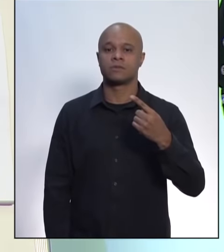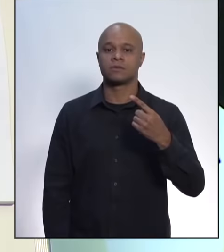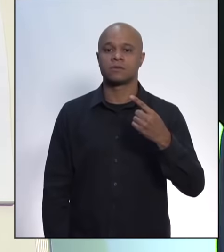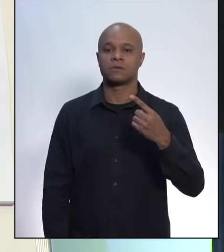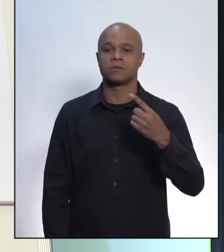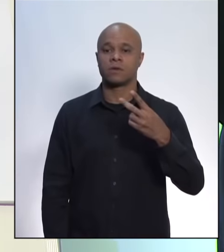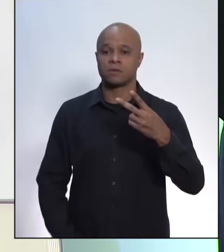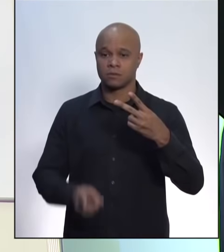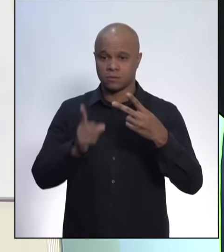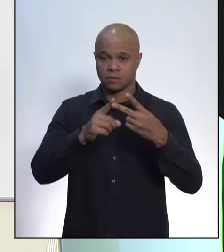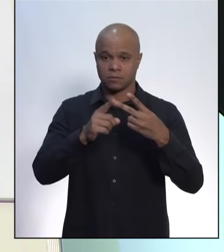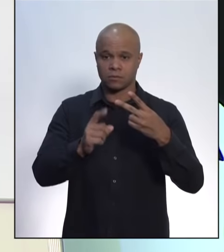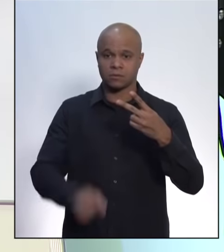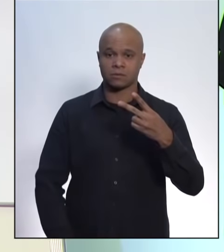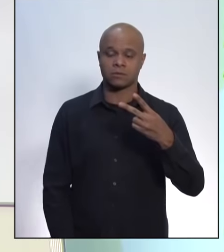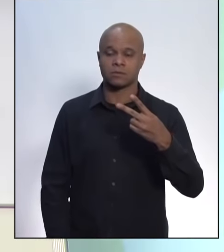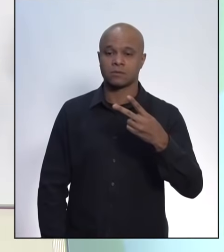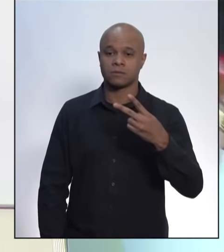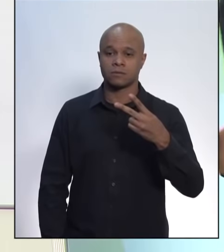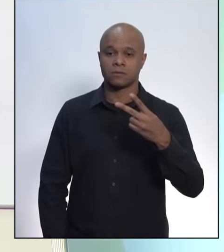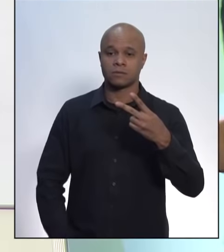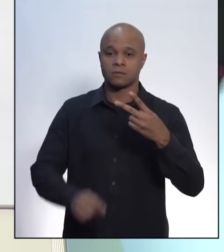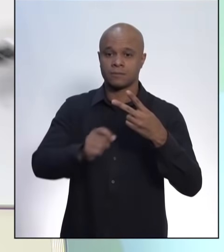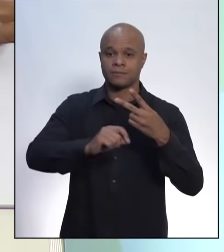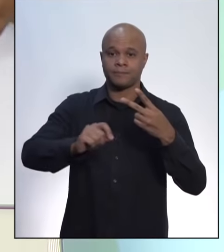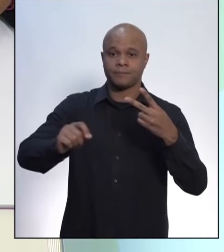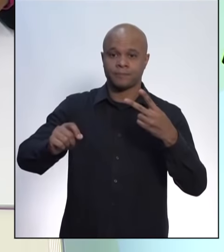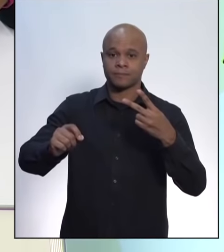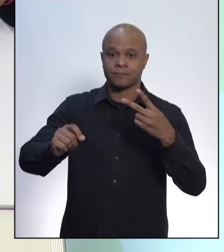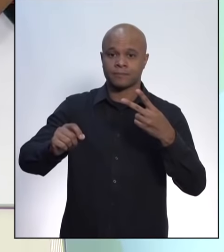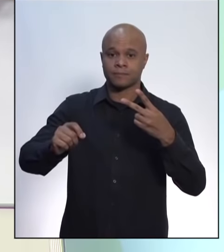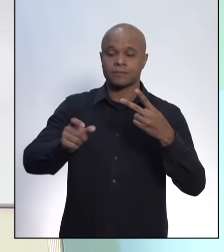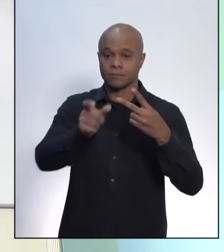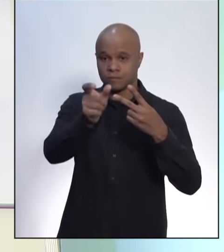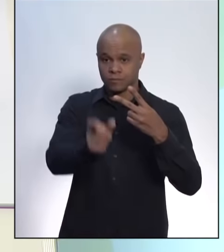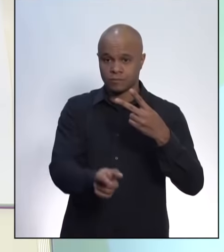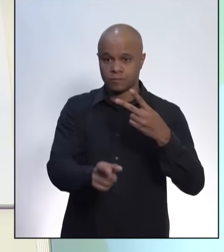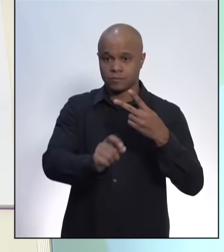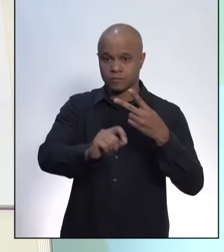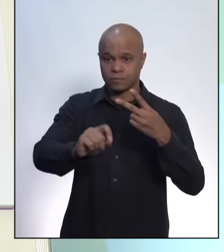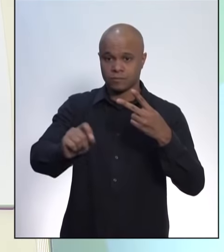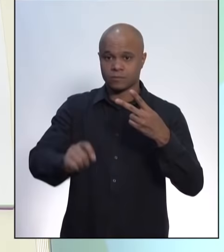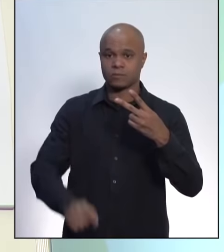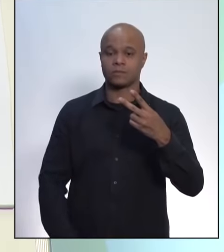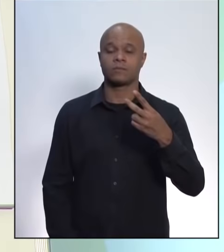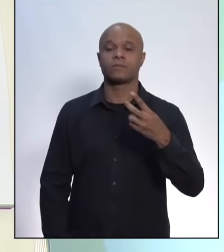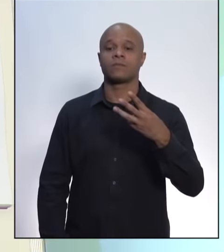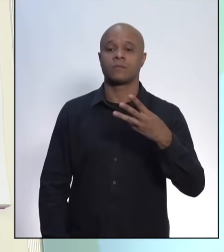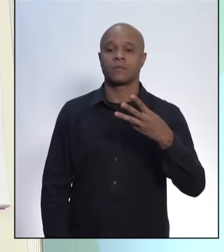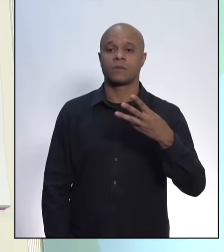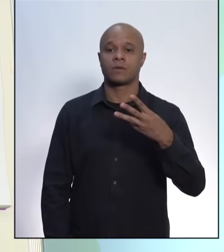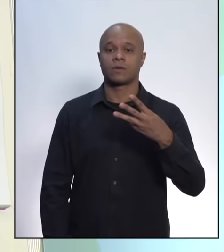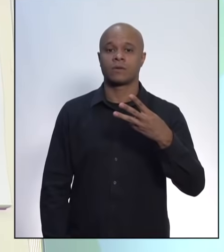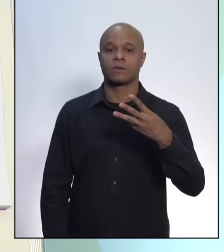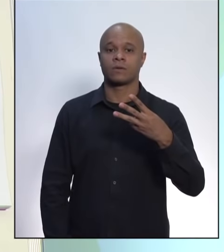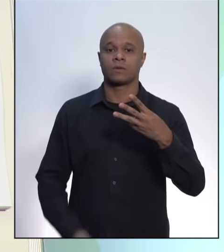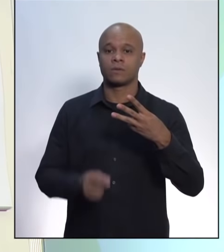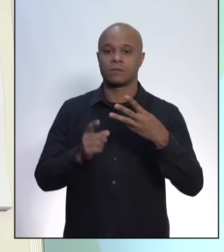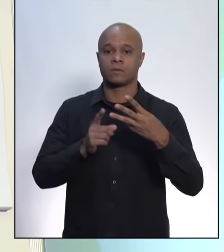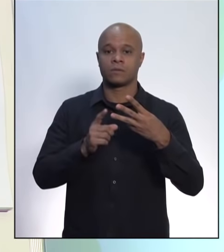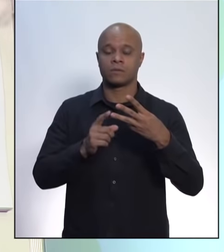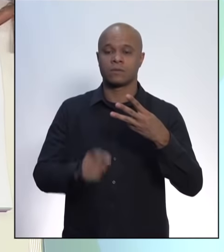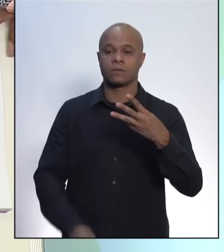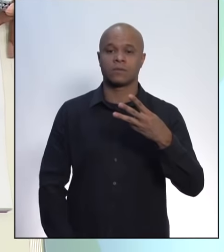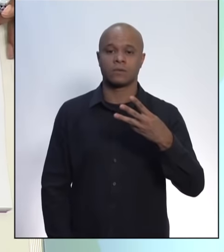um dois na coluna 2 what i want to know vocês vão escrever aqui white snow o que eu quero